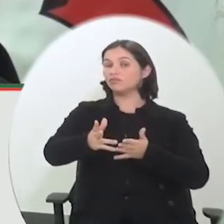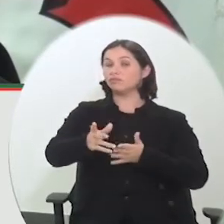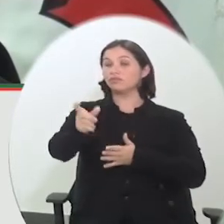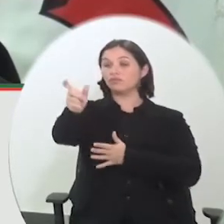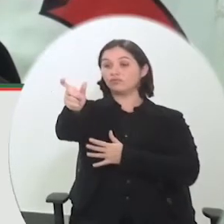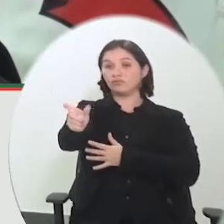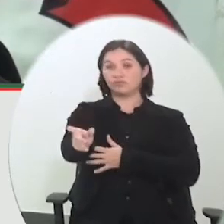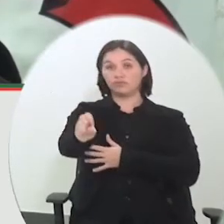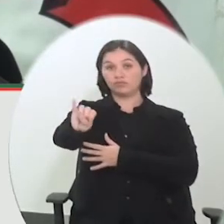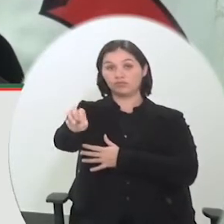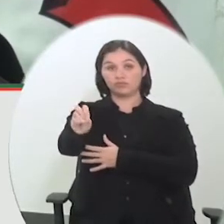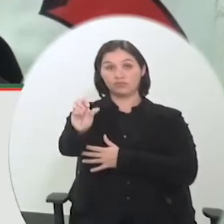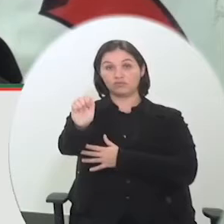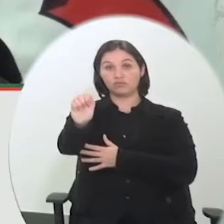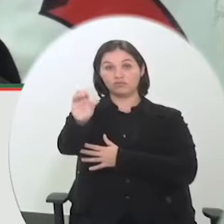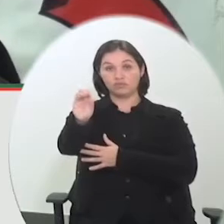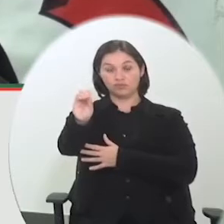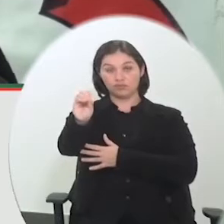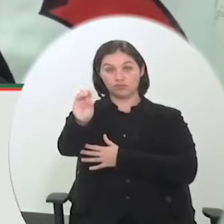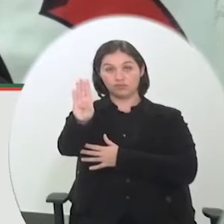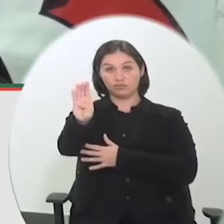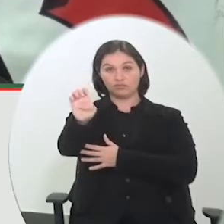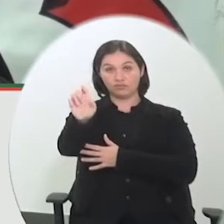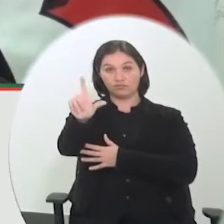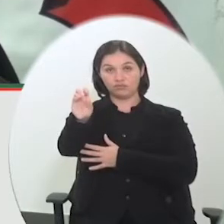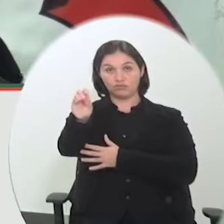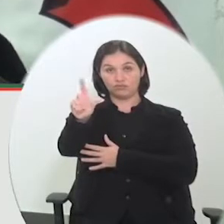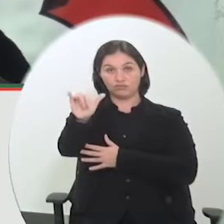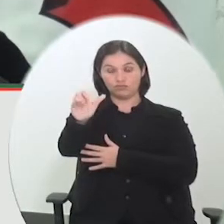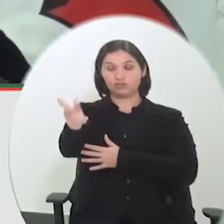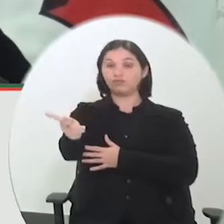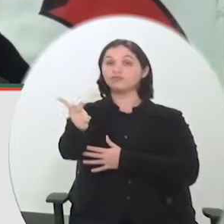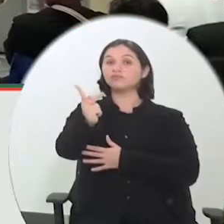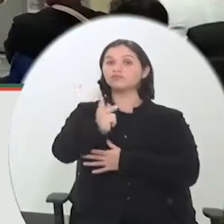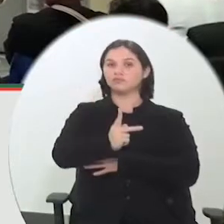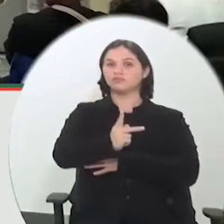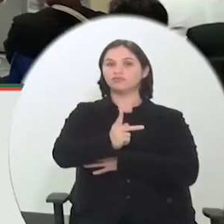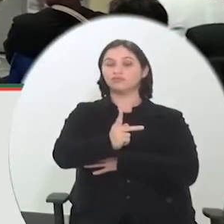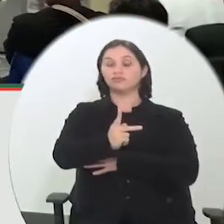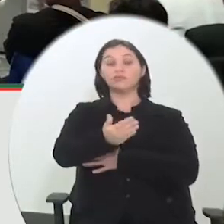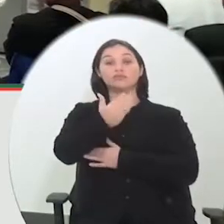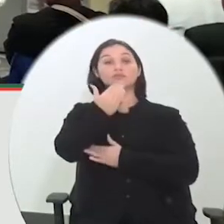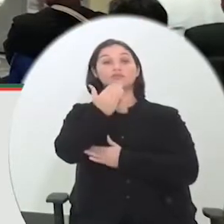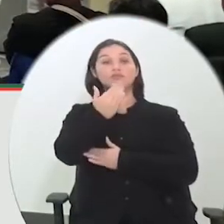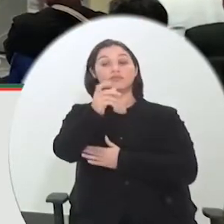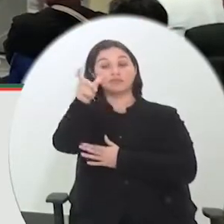João Batista Belloli, proponente desta solenidade.